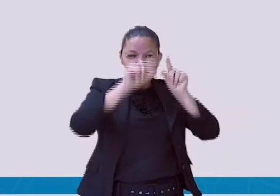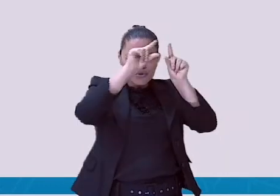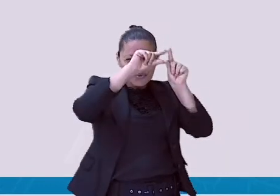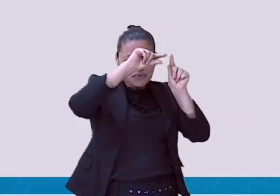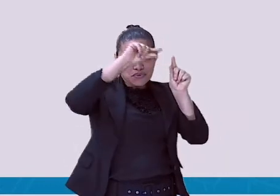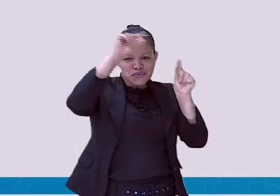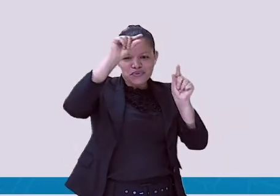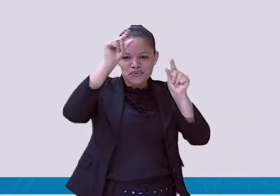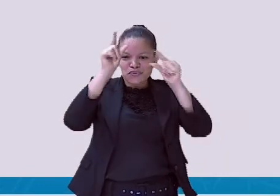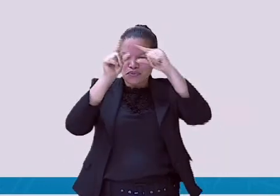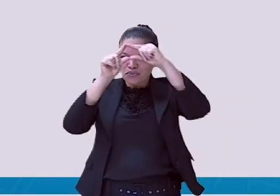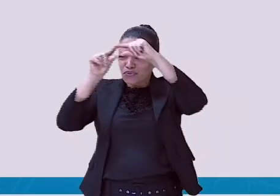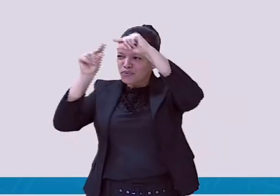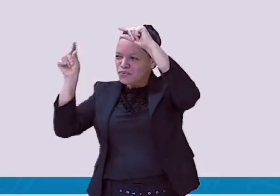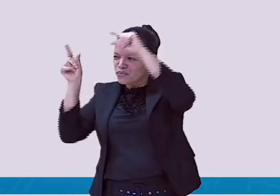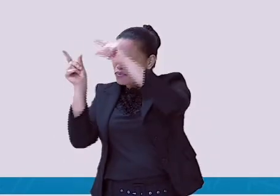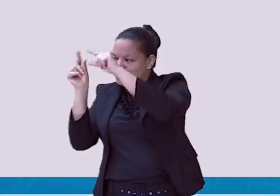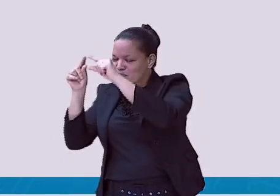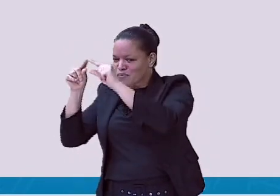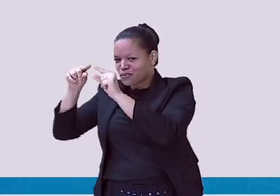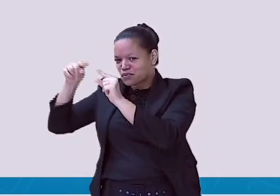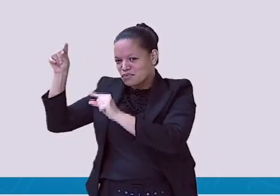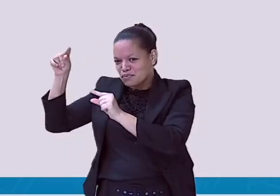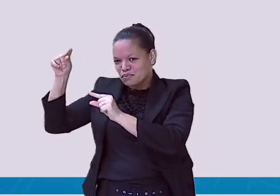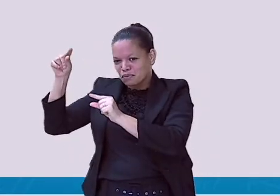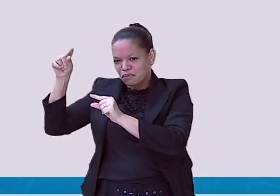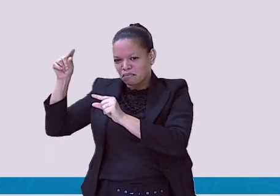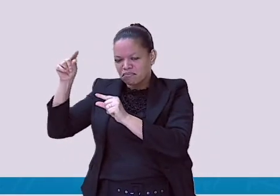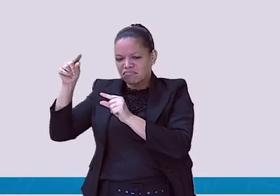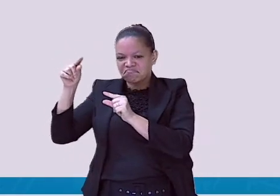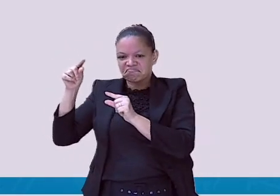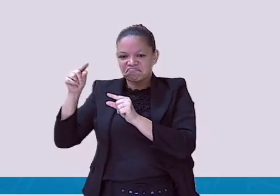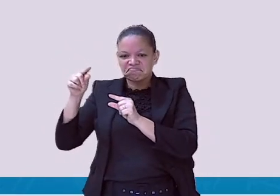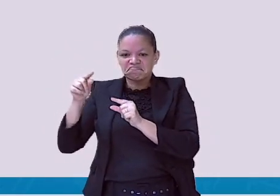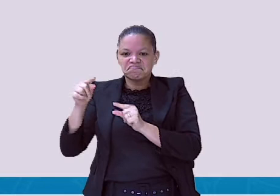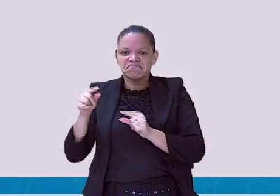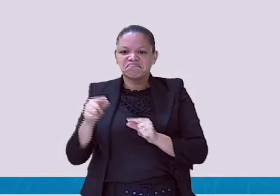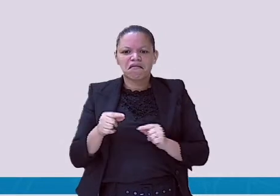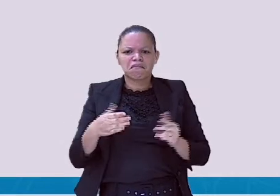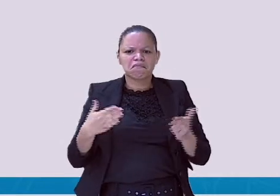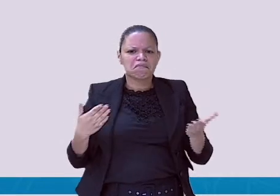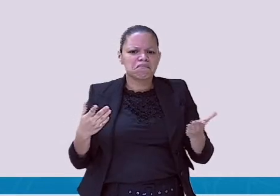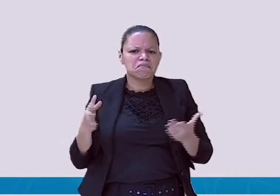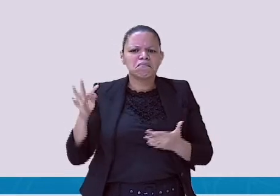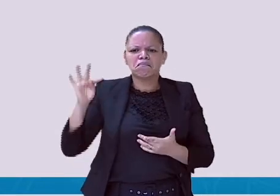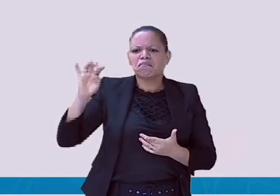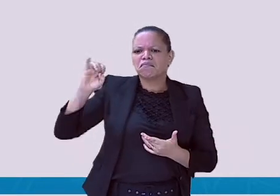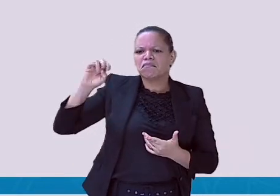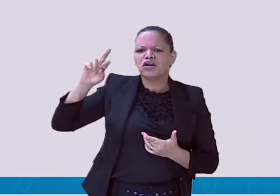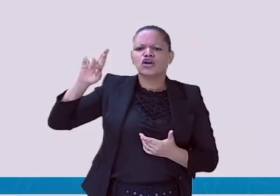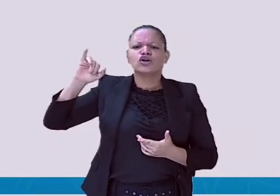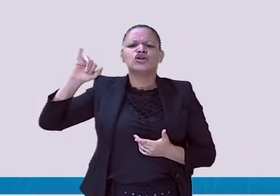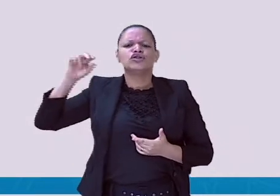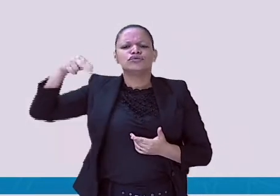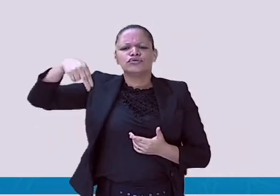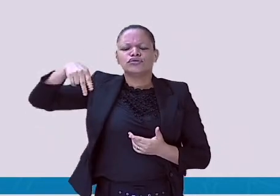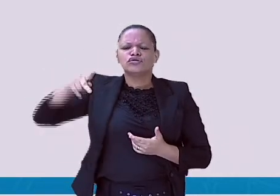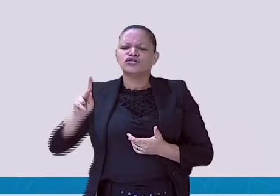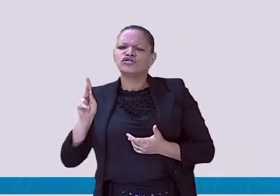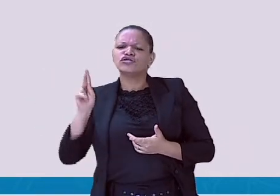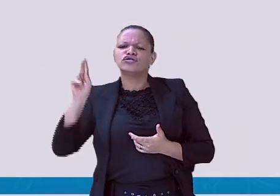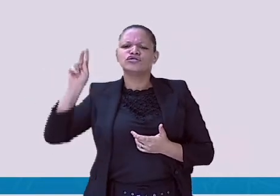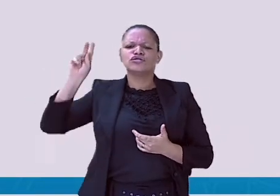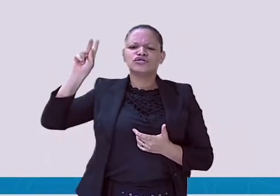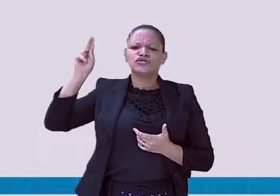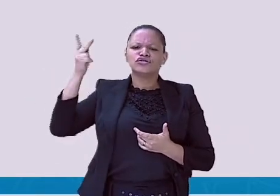dentro do gênero textual HQ, história em quadrinho, nós temos ali uma tirinha.